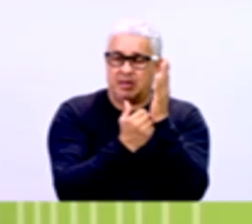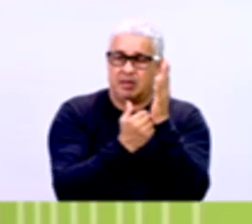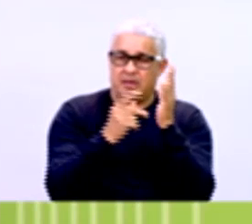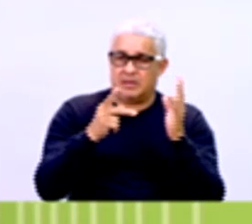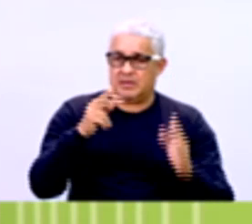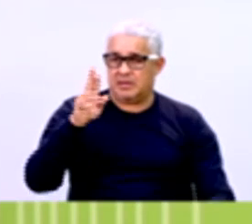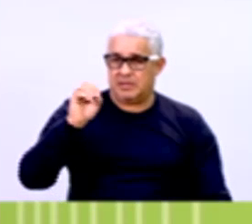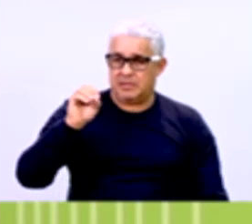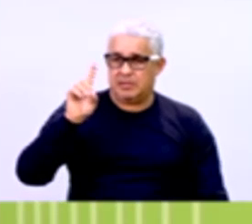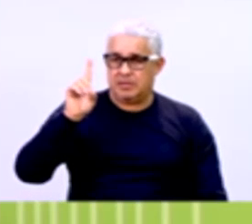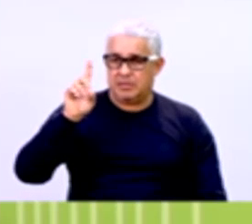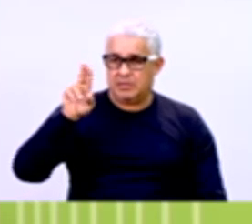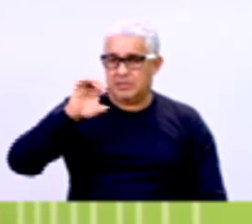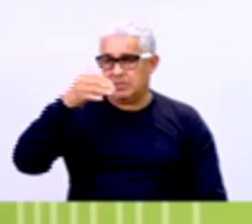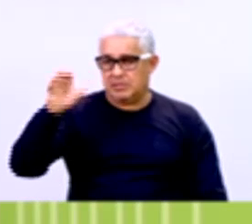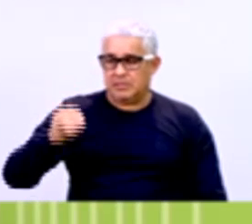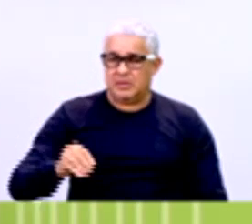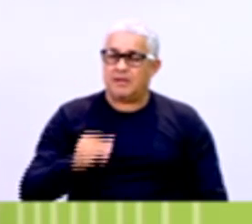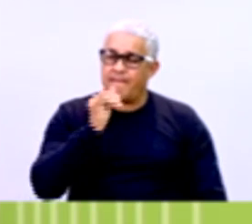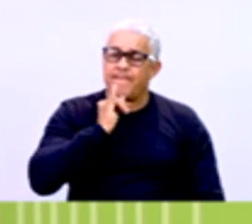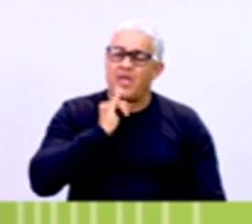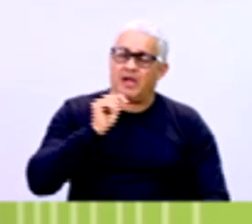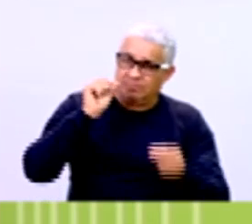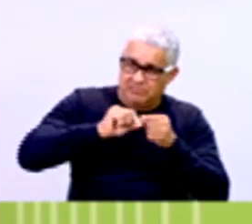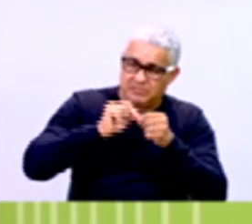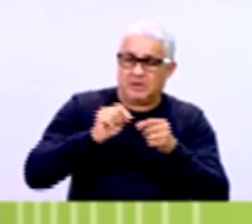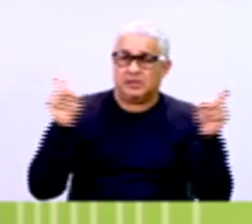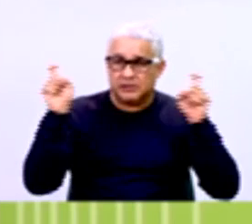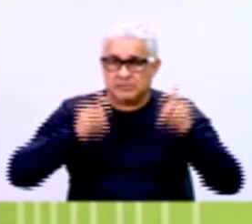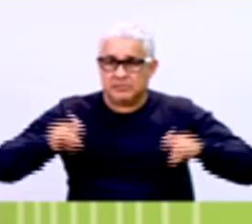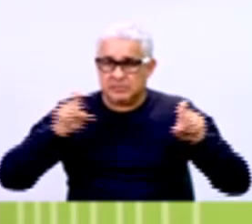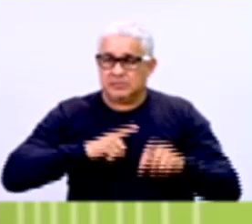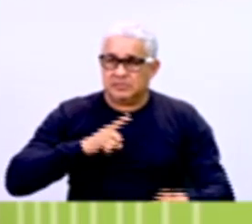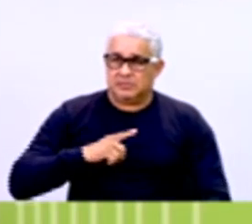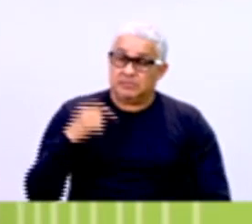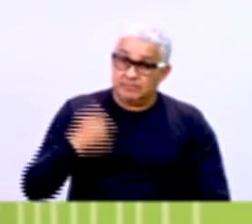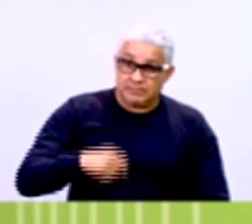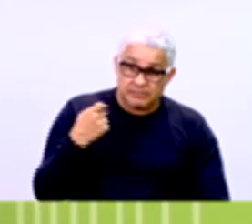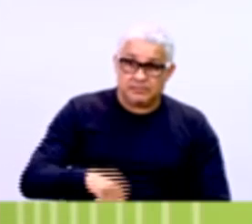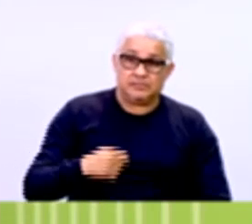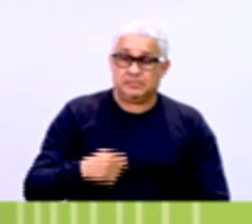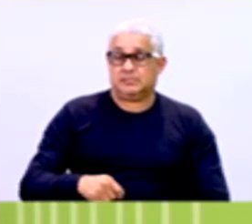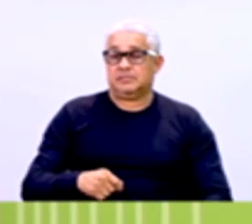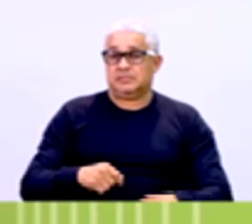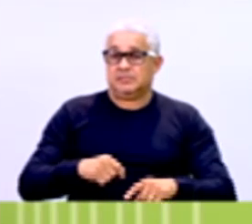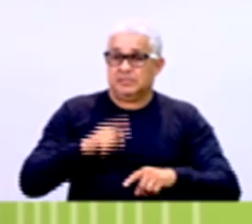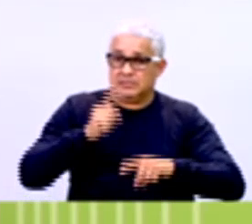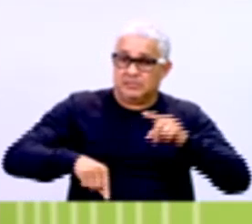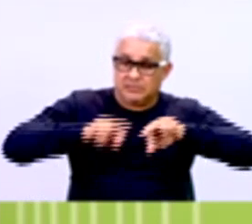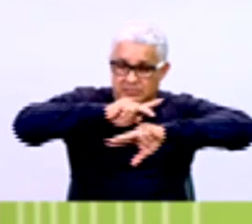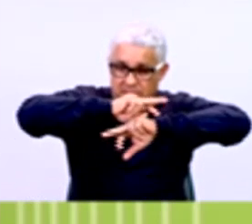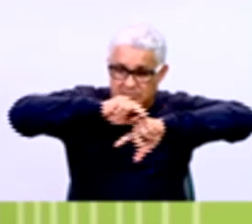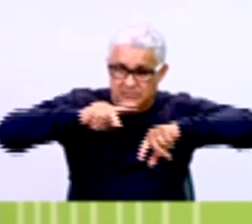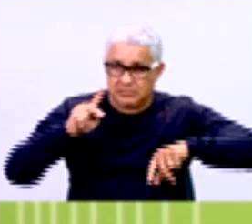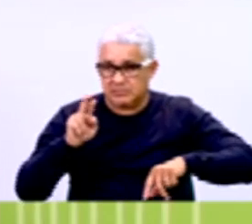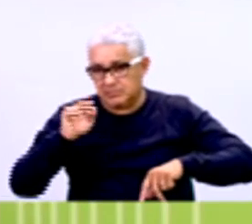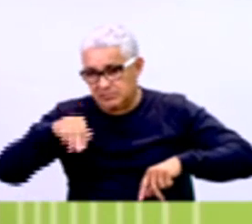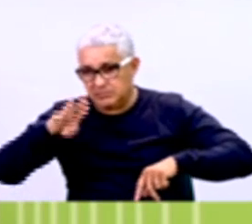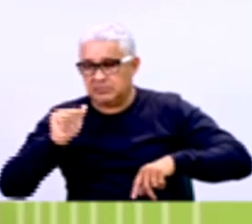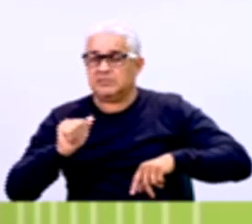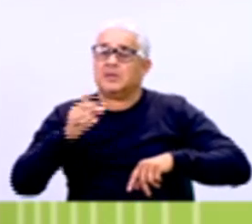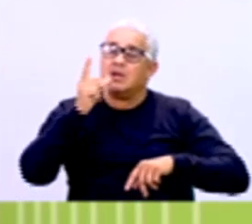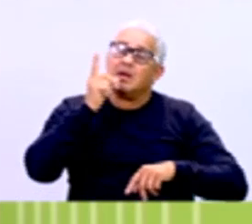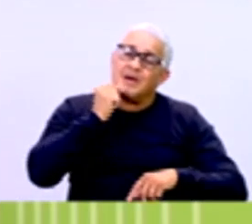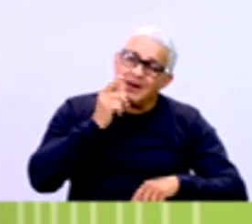produção, né, na fase que está sendo produzido um computador, por exemplo, há uma quantidade muito grande de matéria-prima que está sendo utilizada. A água, por exemplo,